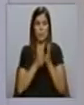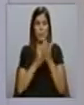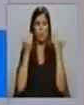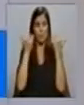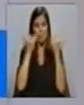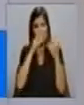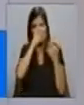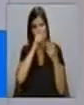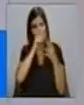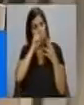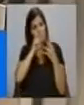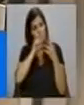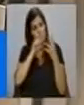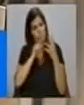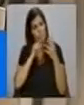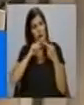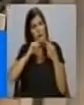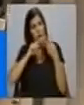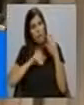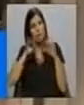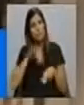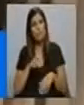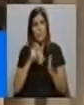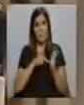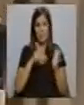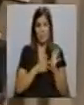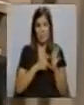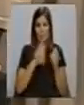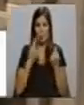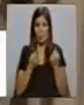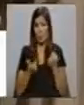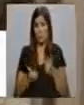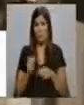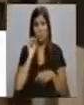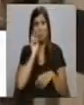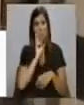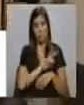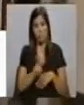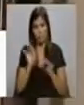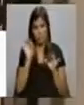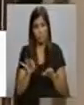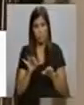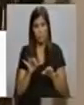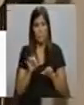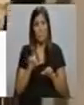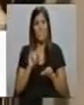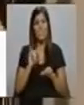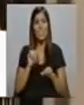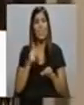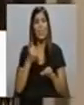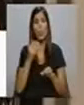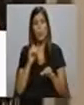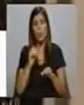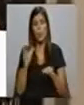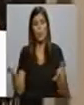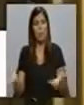os elementos e quantificá-los corretamente. Esta técnica é das poucas que consegue ver no terreno lítio, um elemento muito